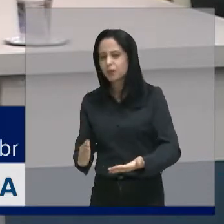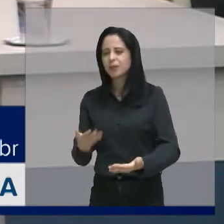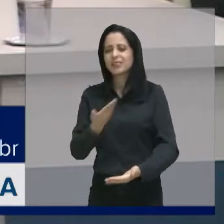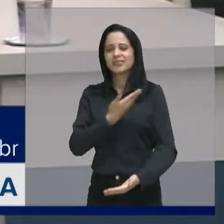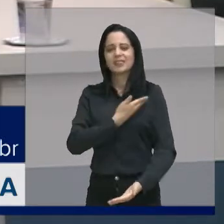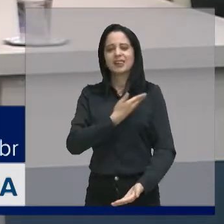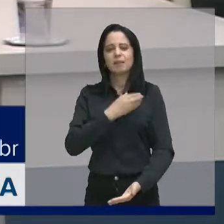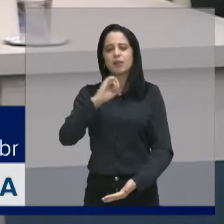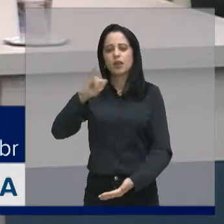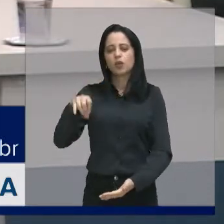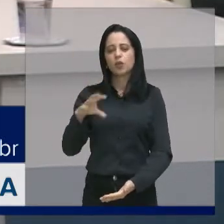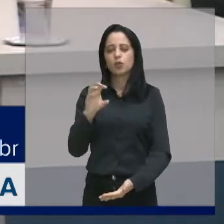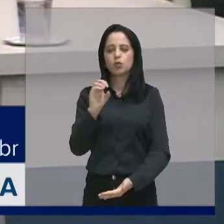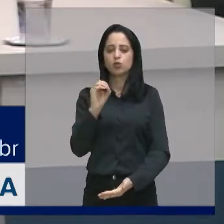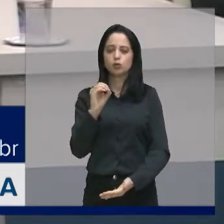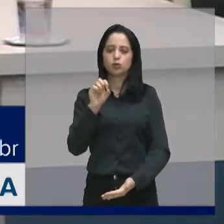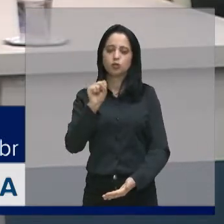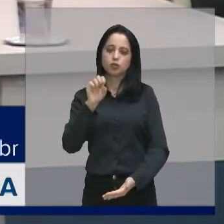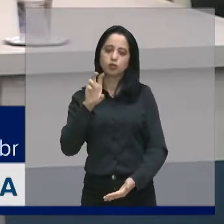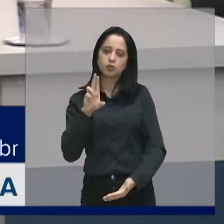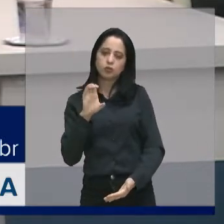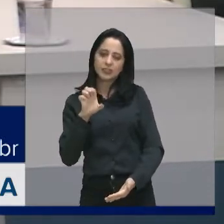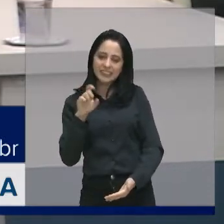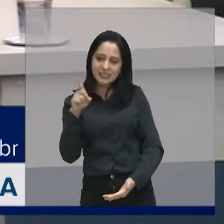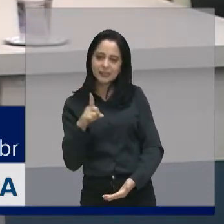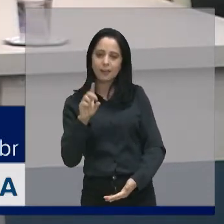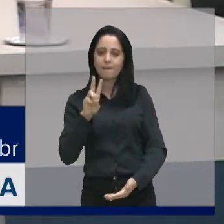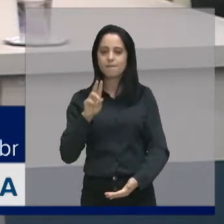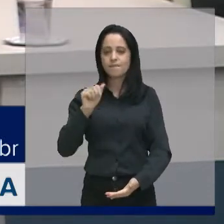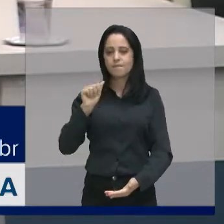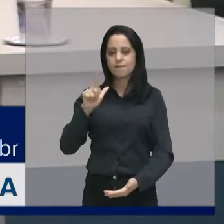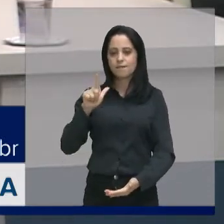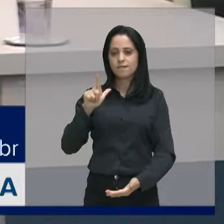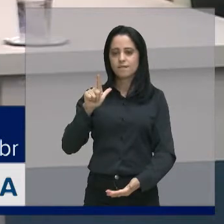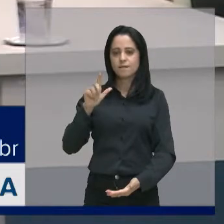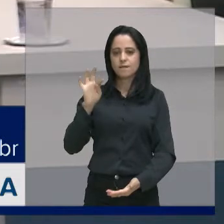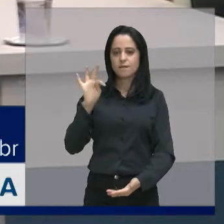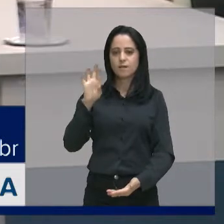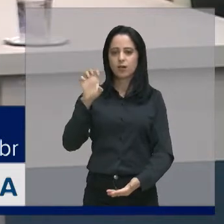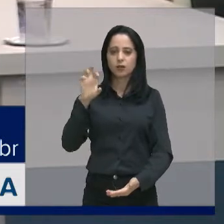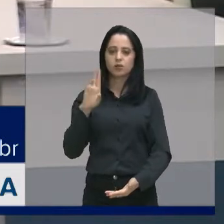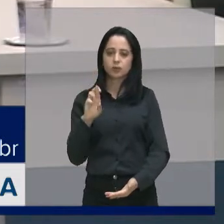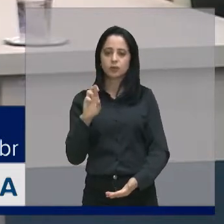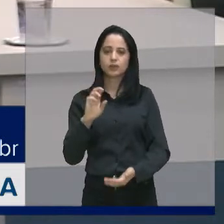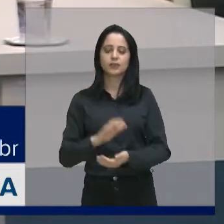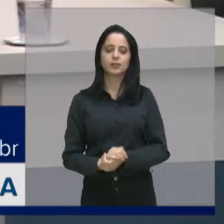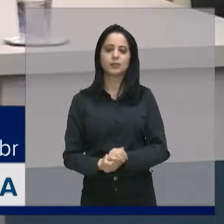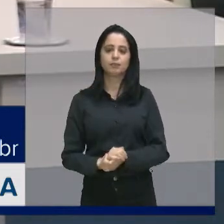José Walter Ribeiro. José Walter, ele nasceu em